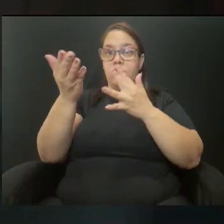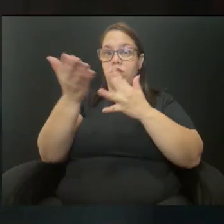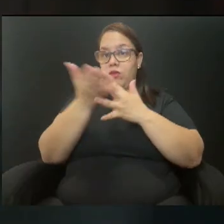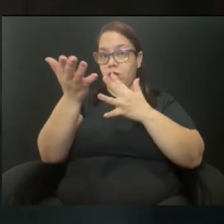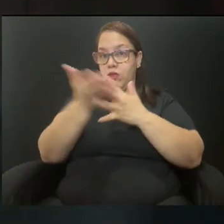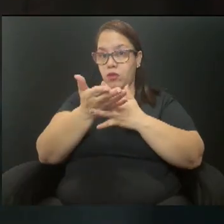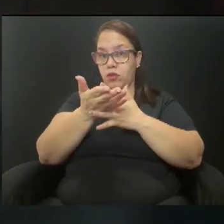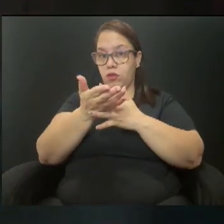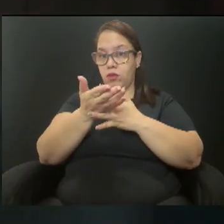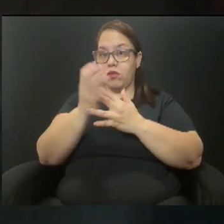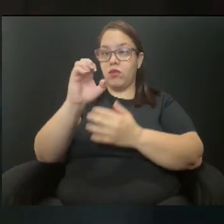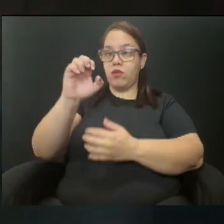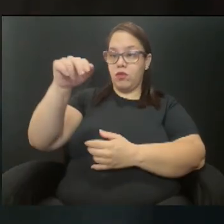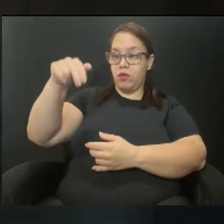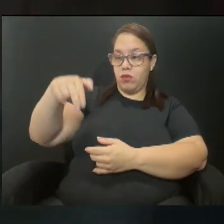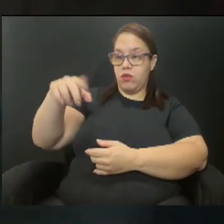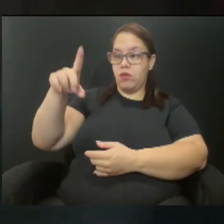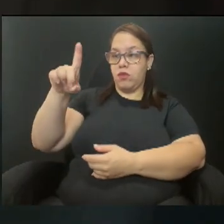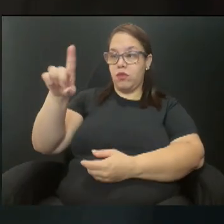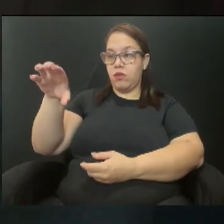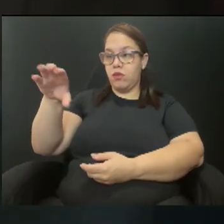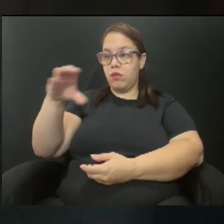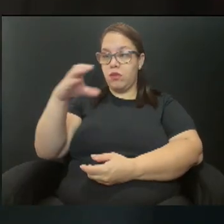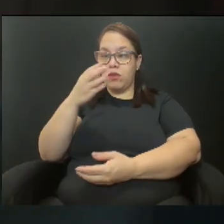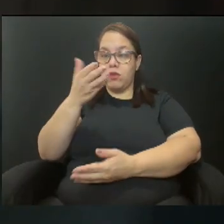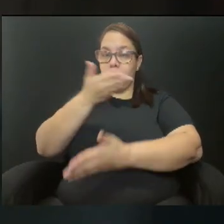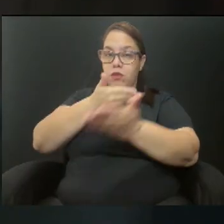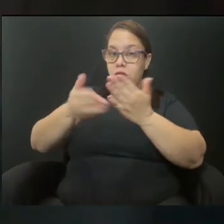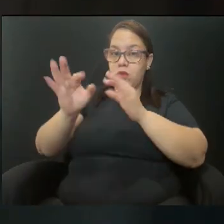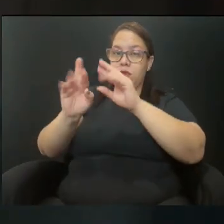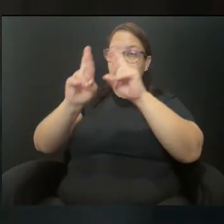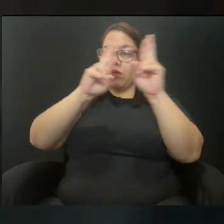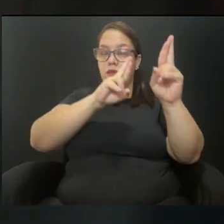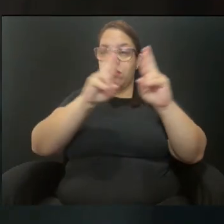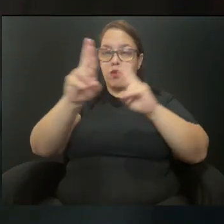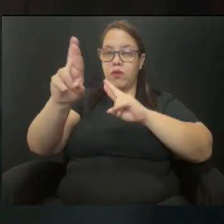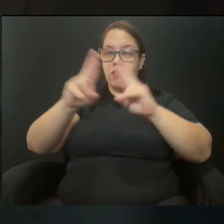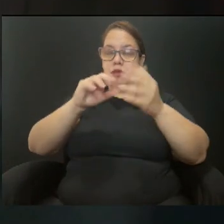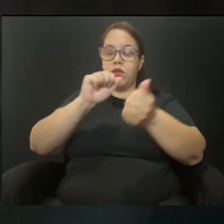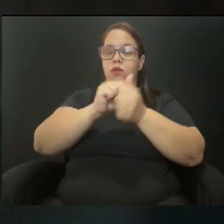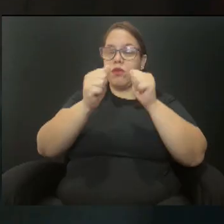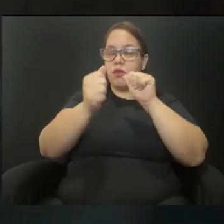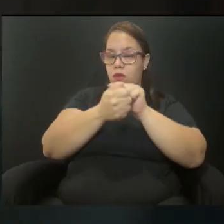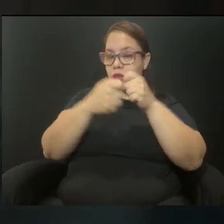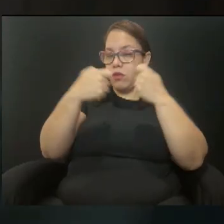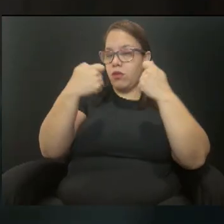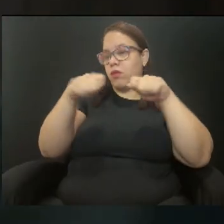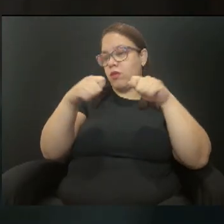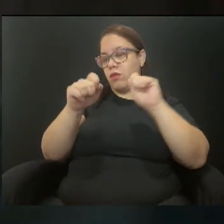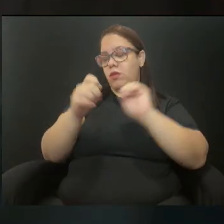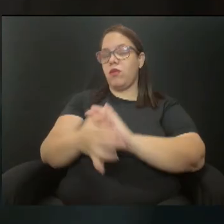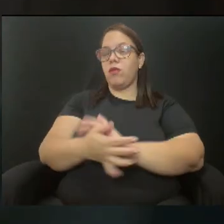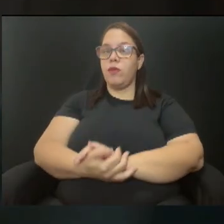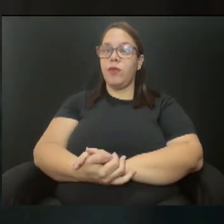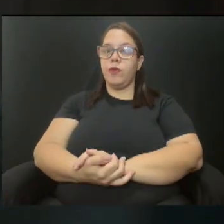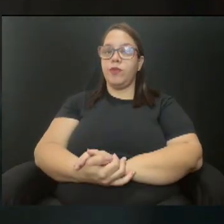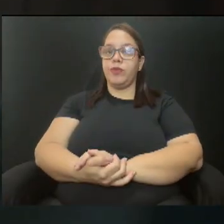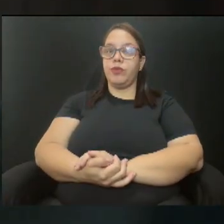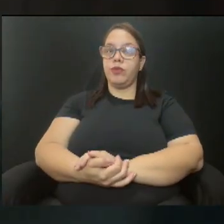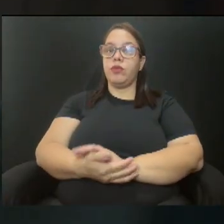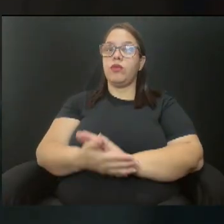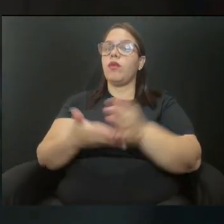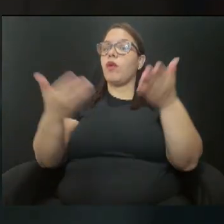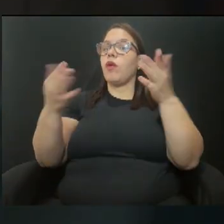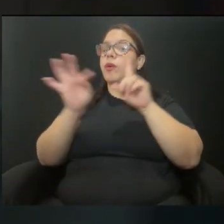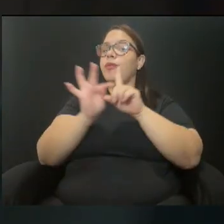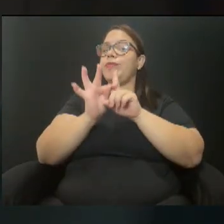vai monitorar a operação e promover adequações se forem necessárias. Agora vamos à previsão do tempo para